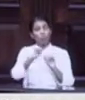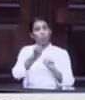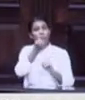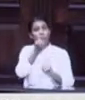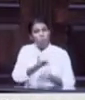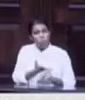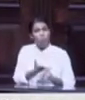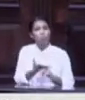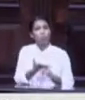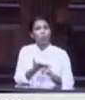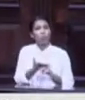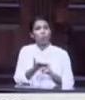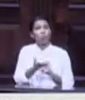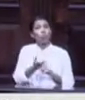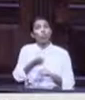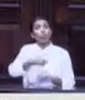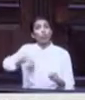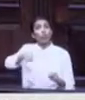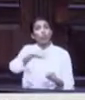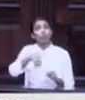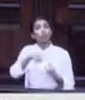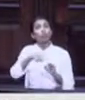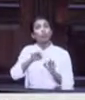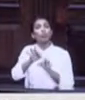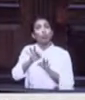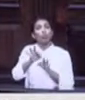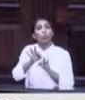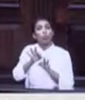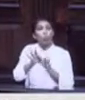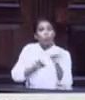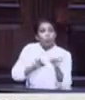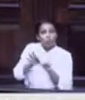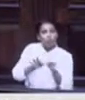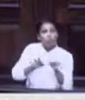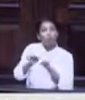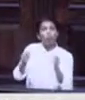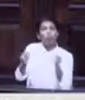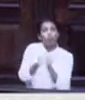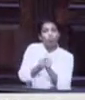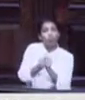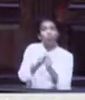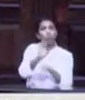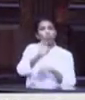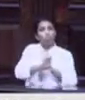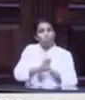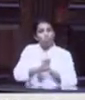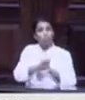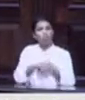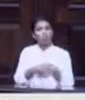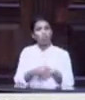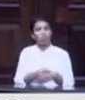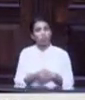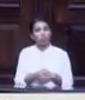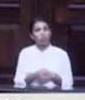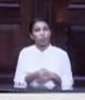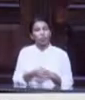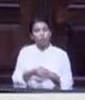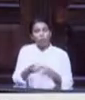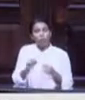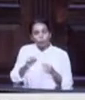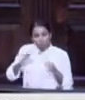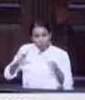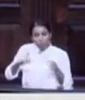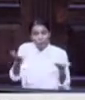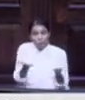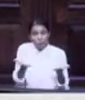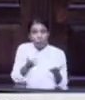ao conjunto dos poderes do Estado limitadores que obriguem os poderes a se adequar à realidade, para